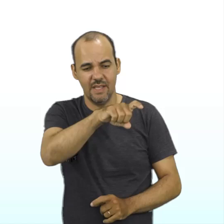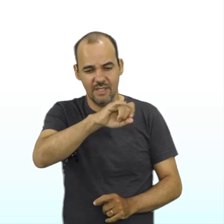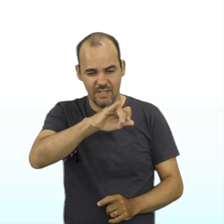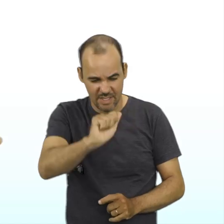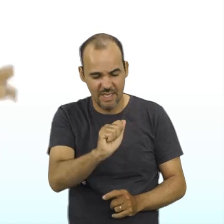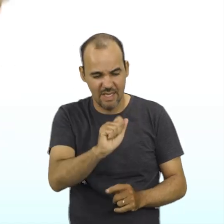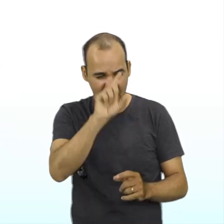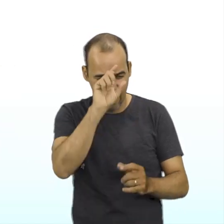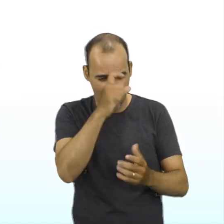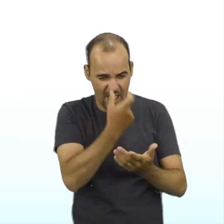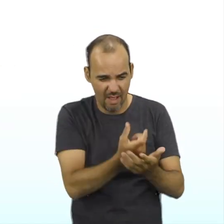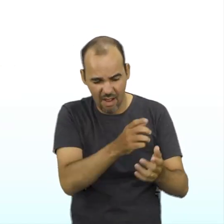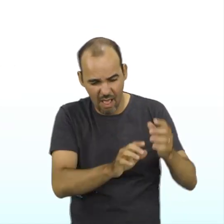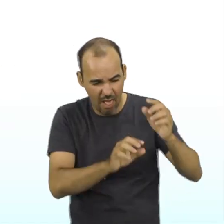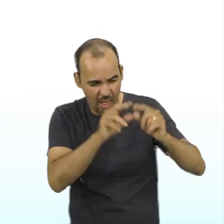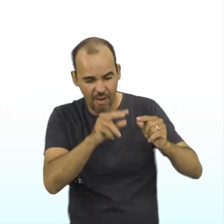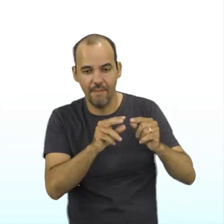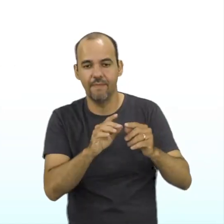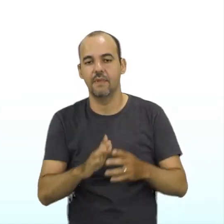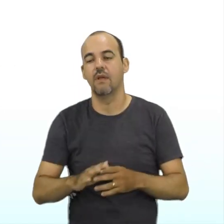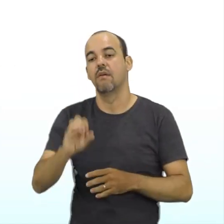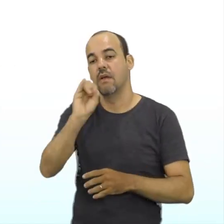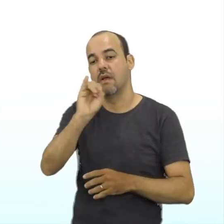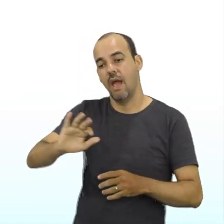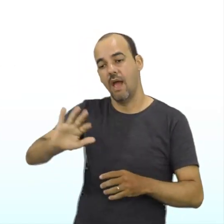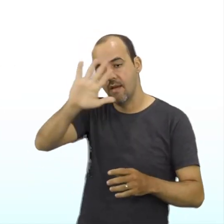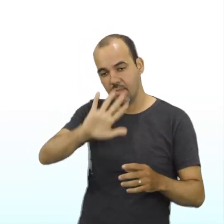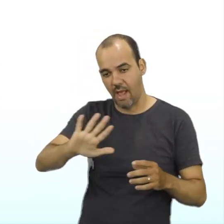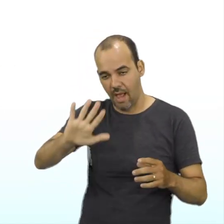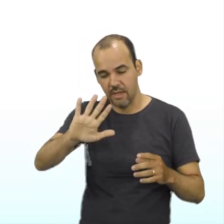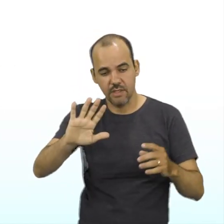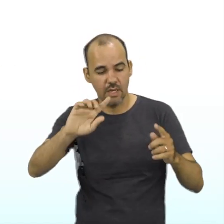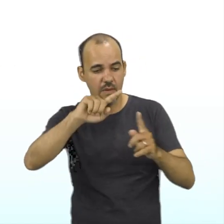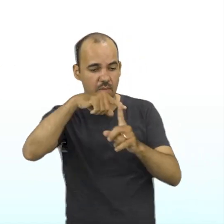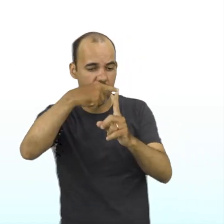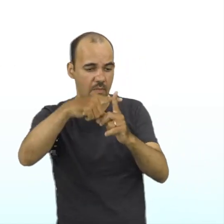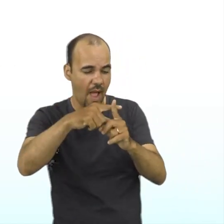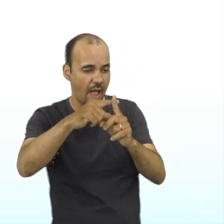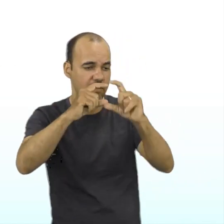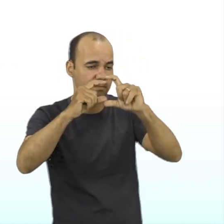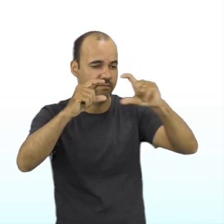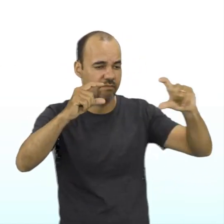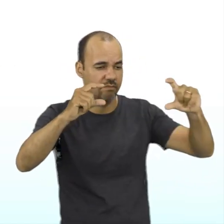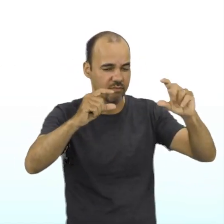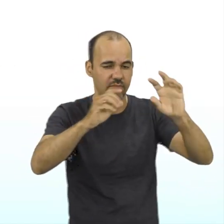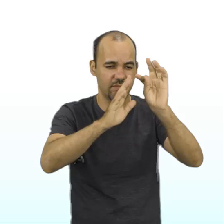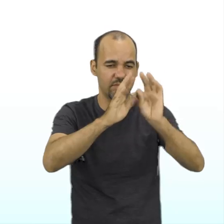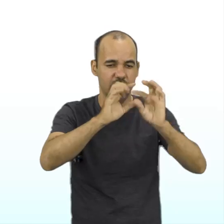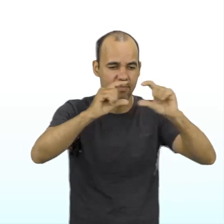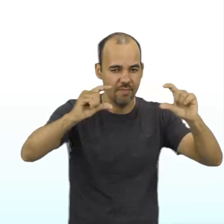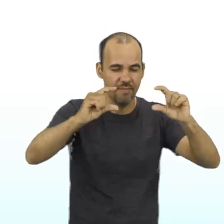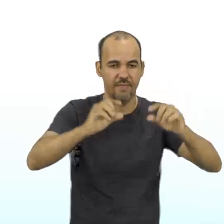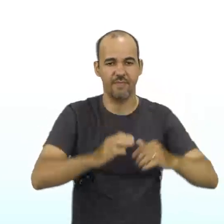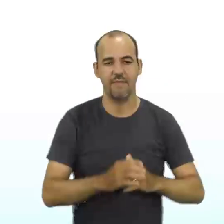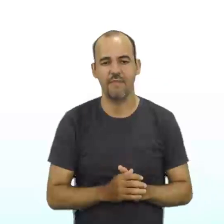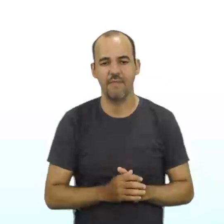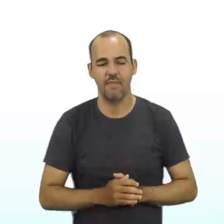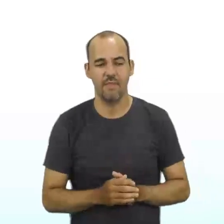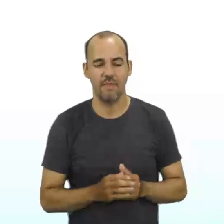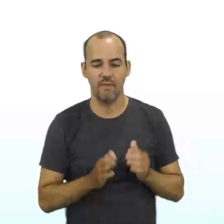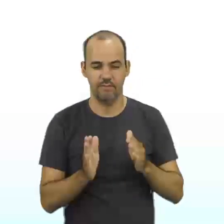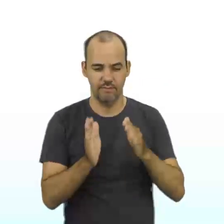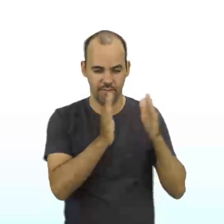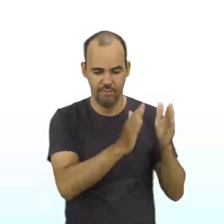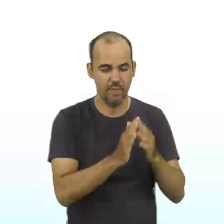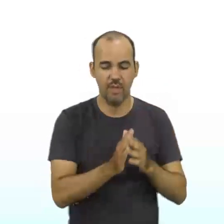uma relação do cartaz do filme com a sinopse, tá bom? Então, vamos ler agora o texto 2. Não vou